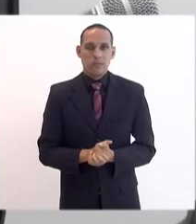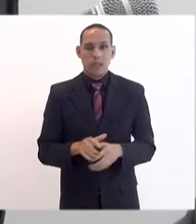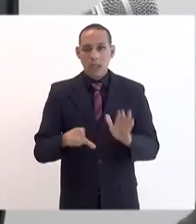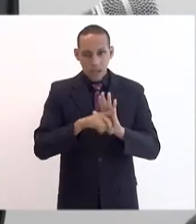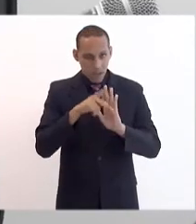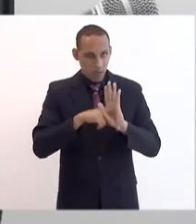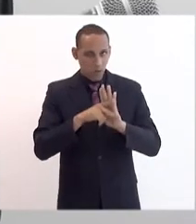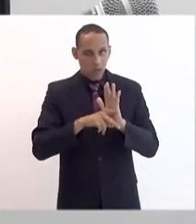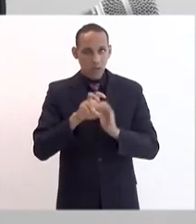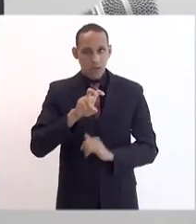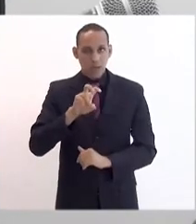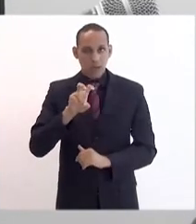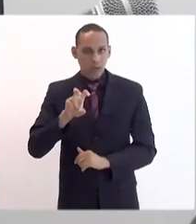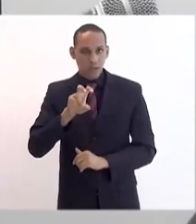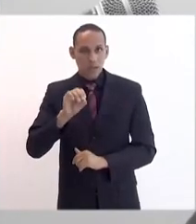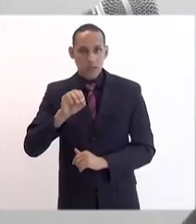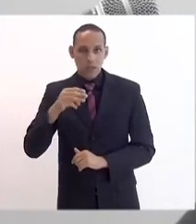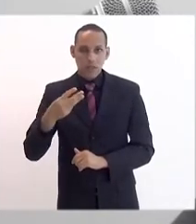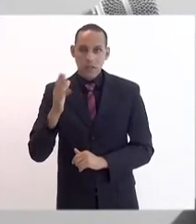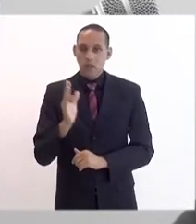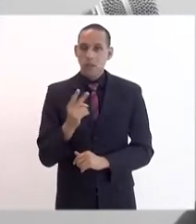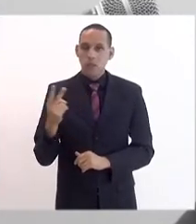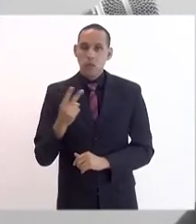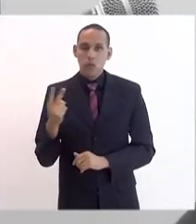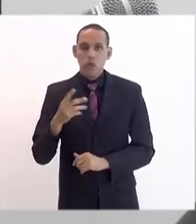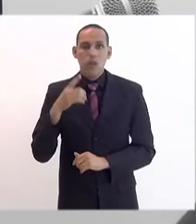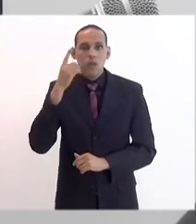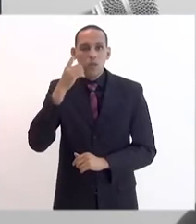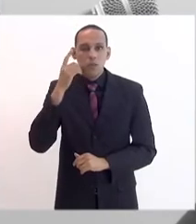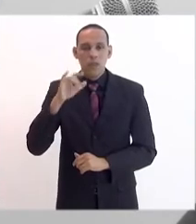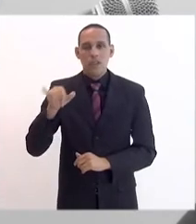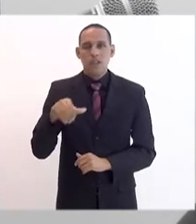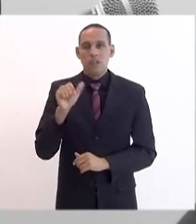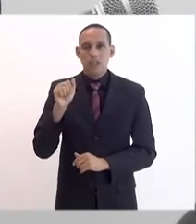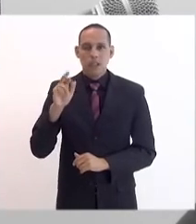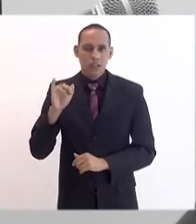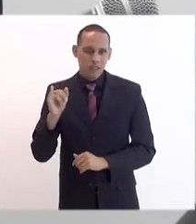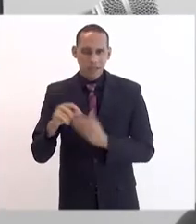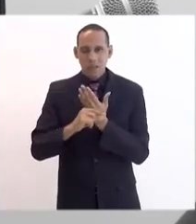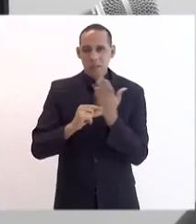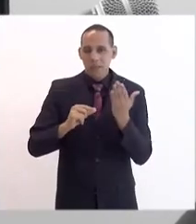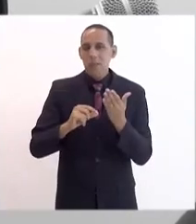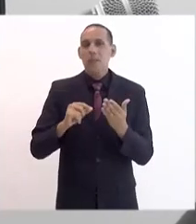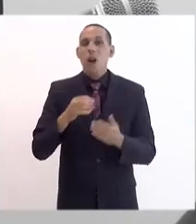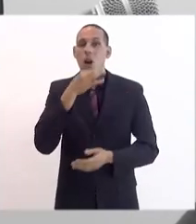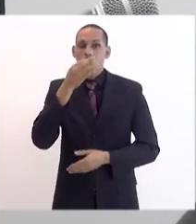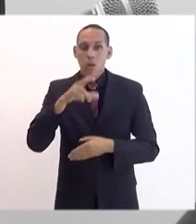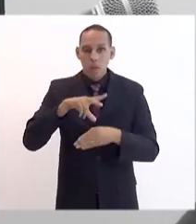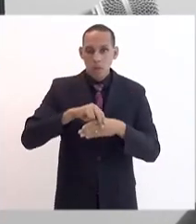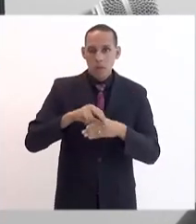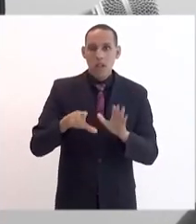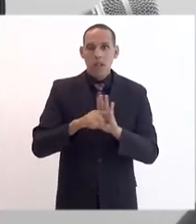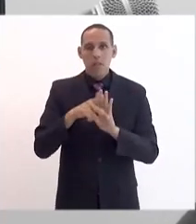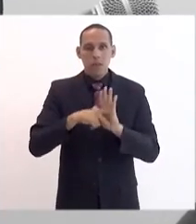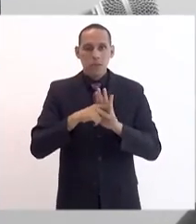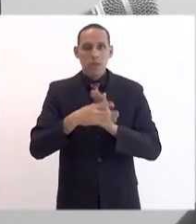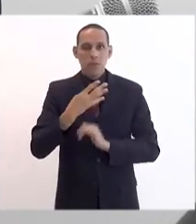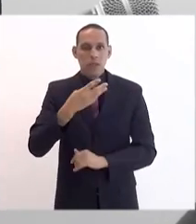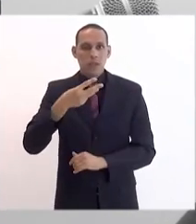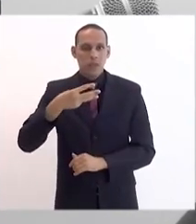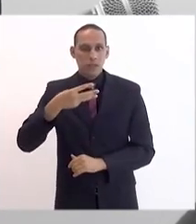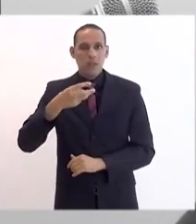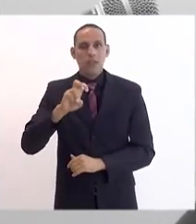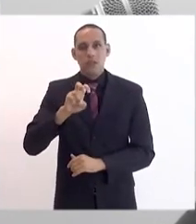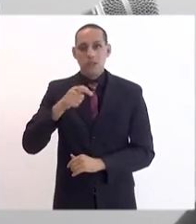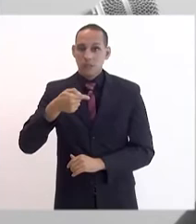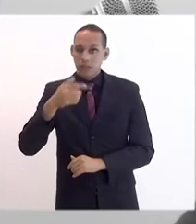Projeto de lei 5503-2022, de autoria do deputado Jair Oliveira. Parecer pela anexação, projeto de lei 4357, de 21.